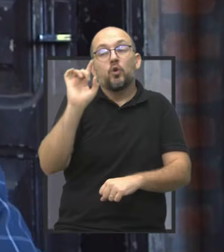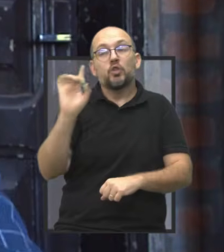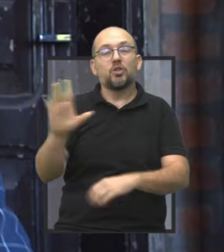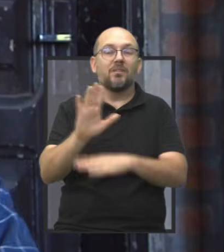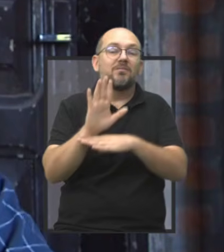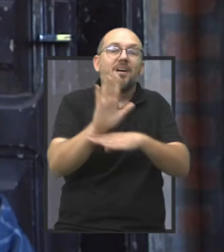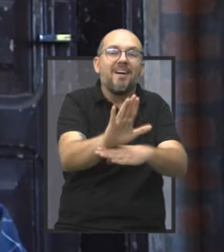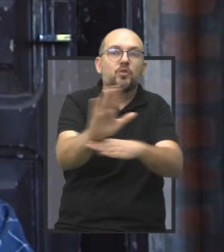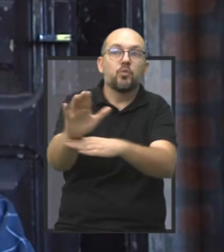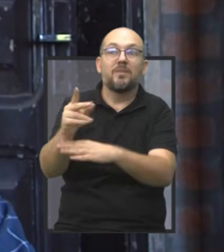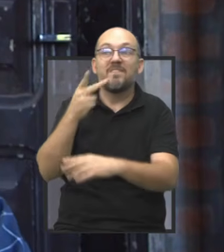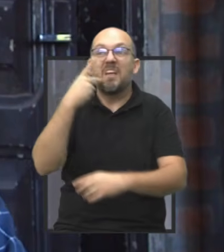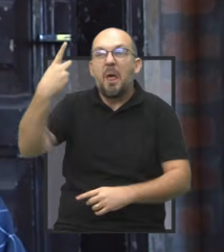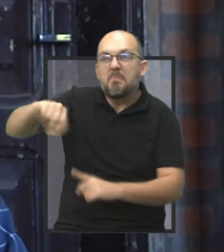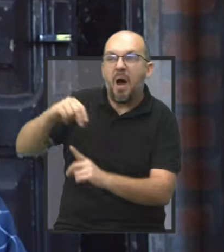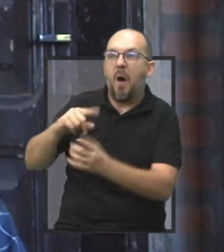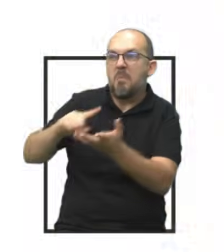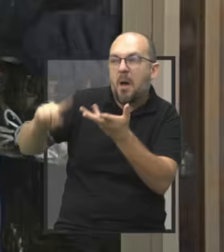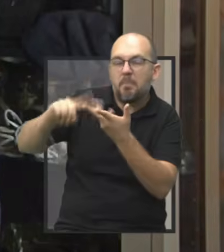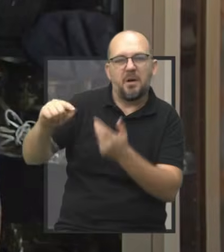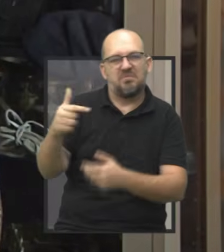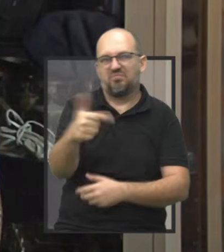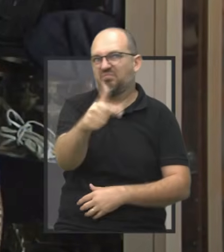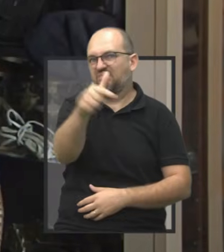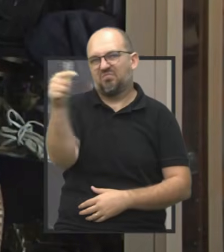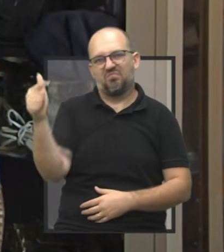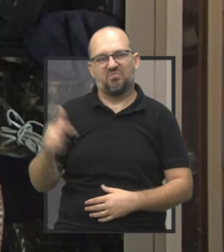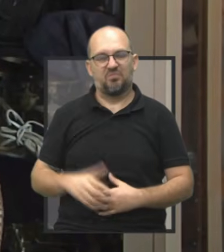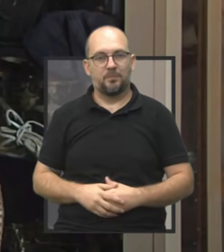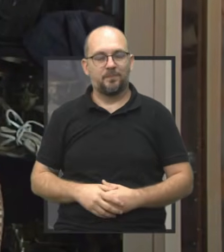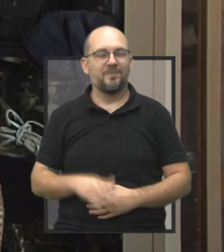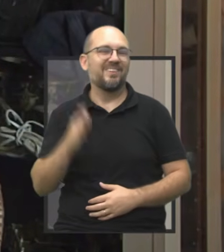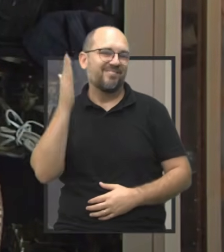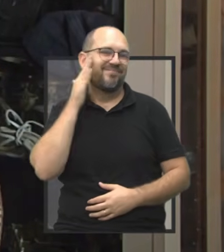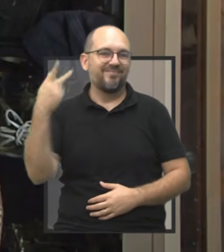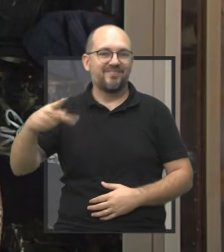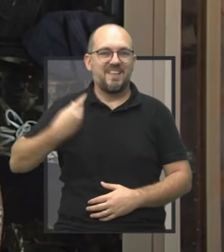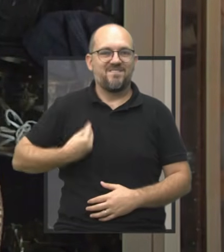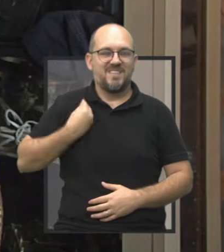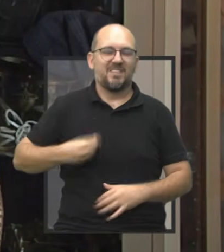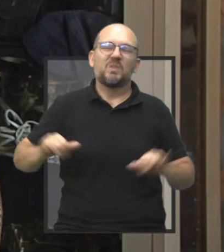de nunca ter ninguém para falar mal dele. Eu sei que a vida dele foi sofrimento,